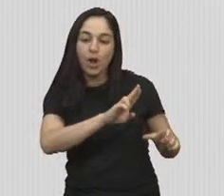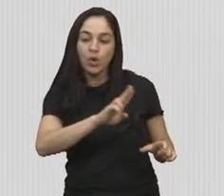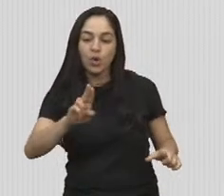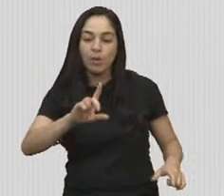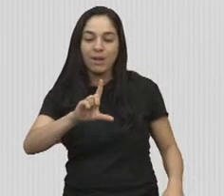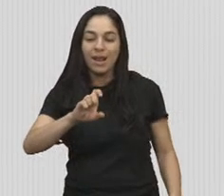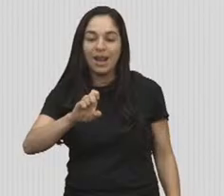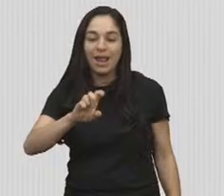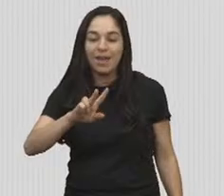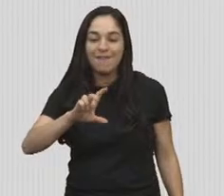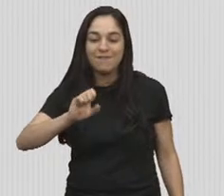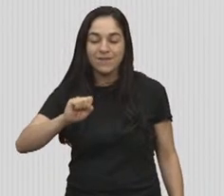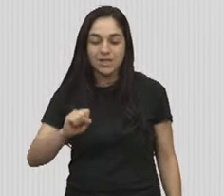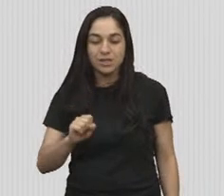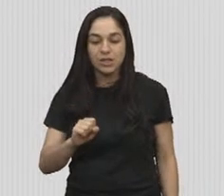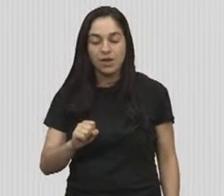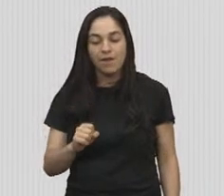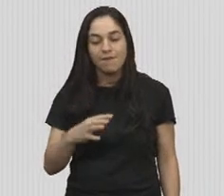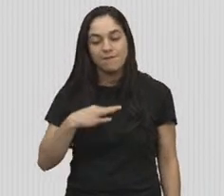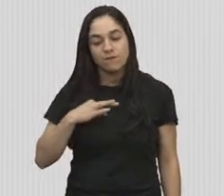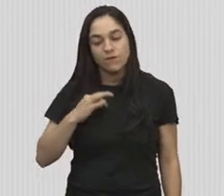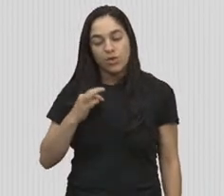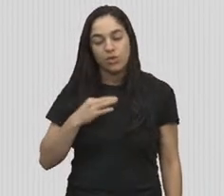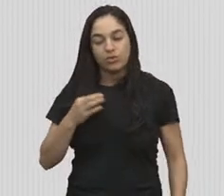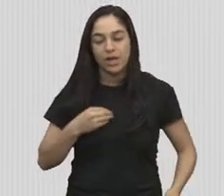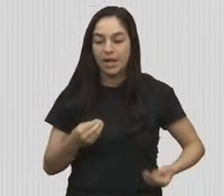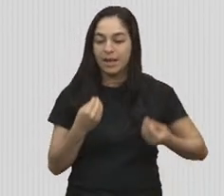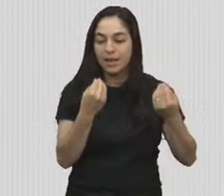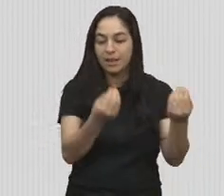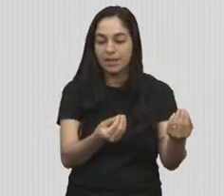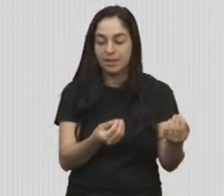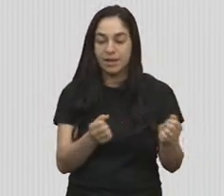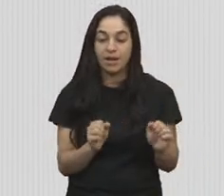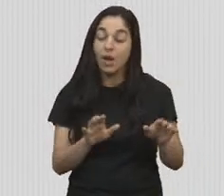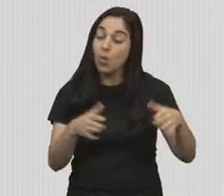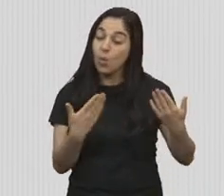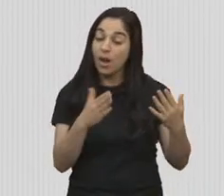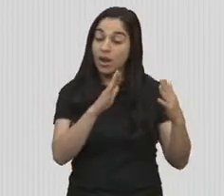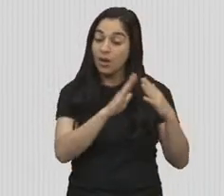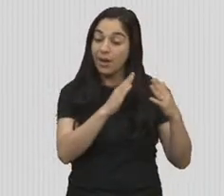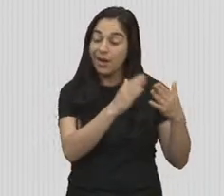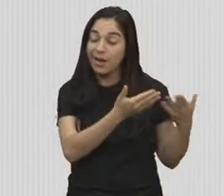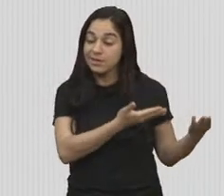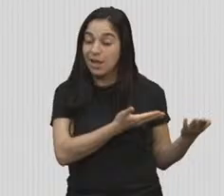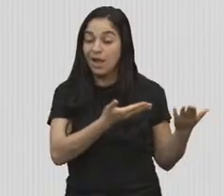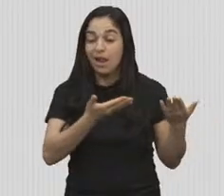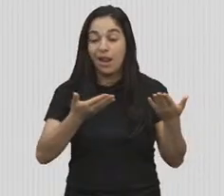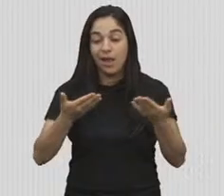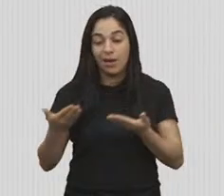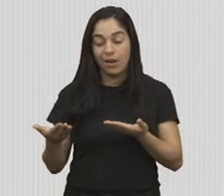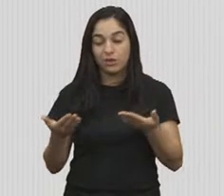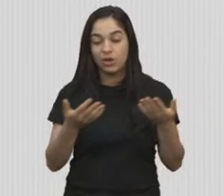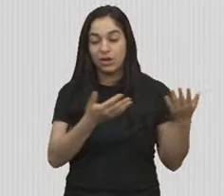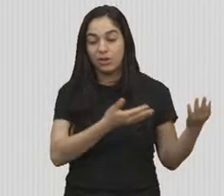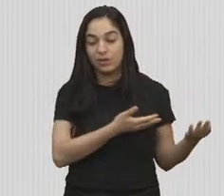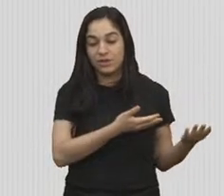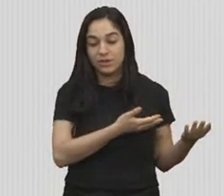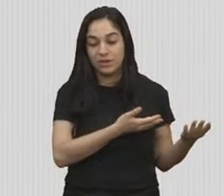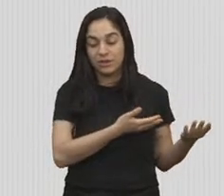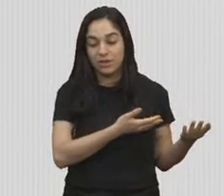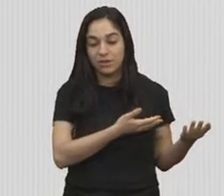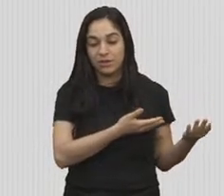entregas voluntárias, né, quando oriundos das residências. Então, as pessoas, os munícipes da